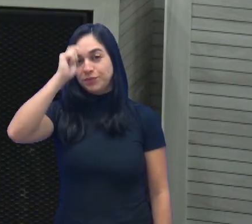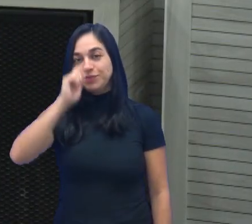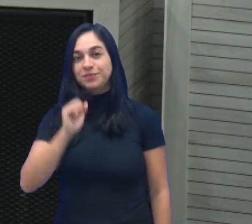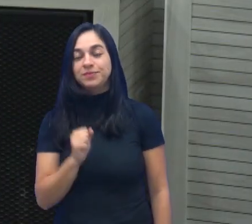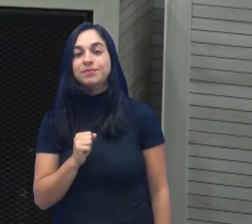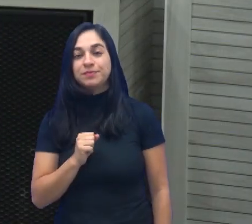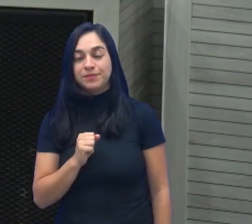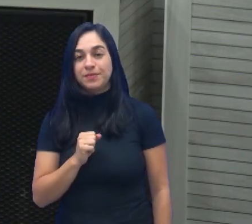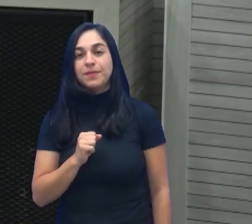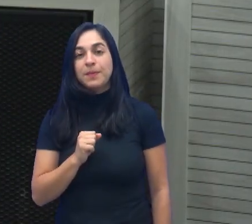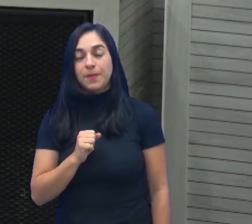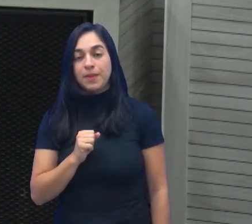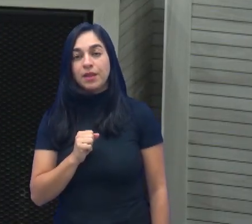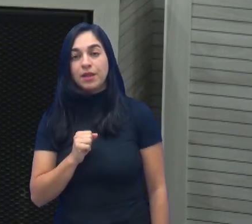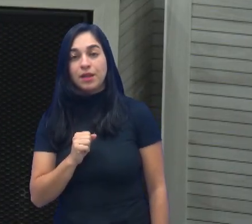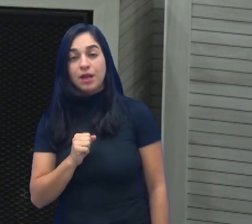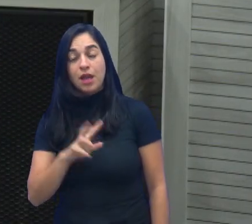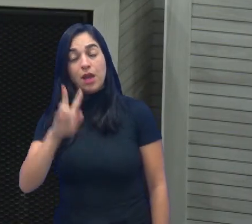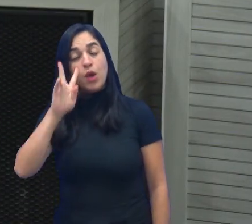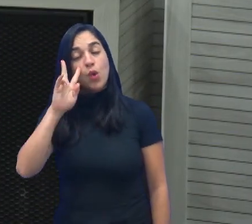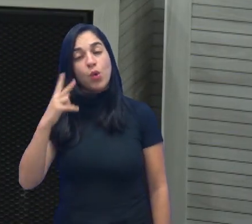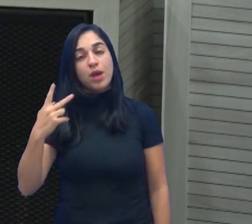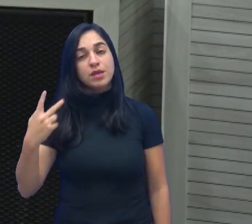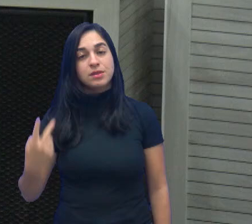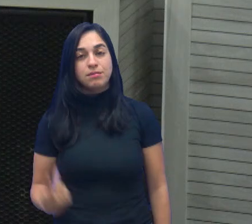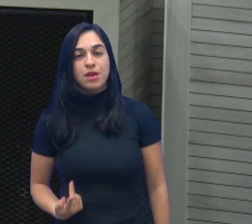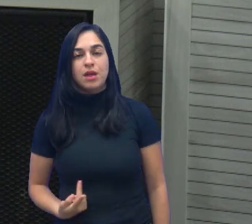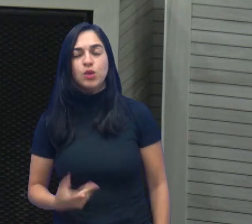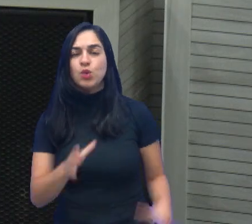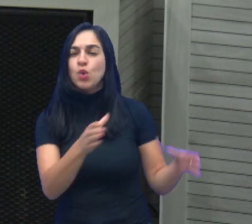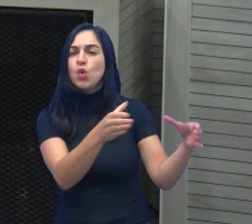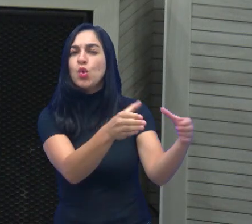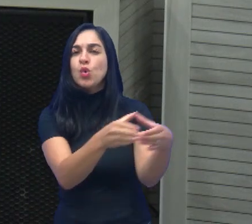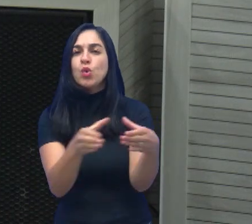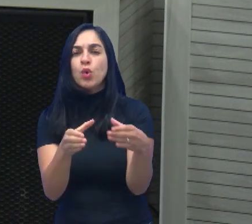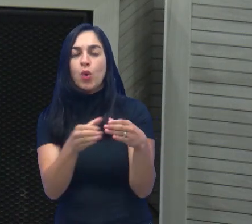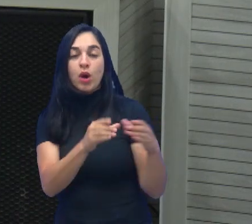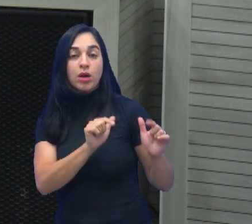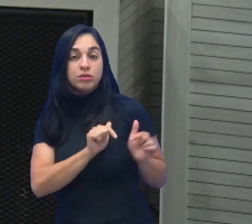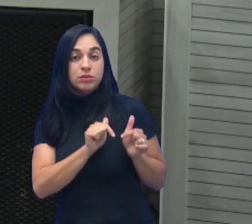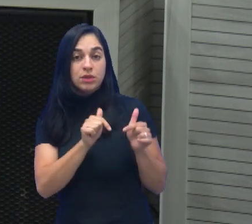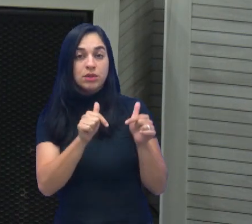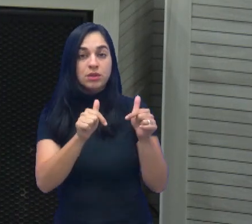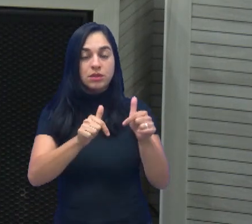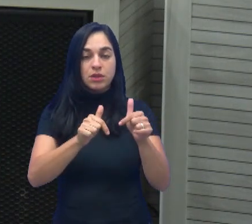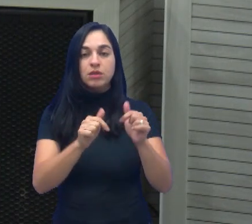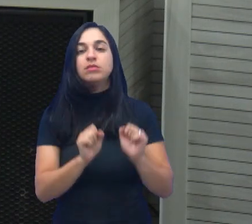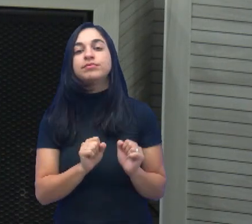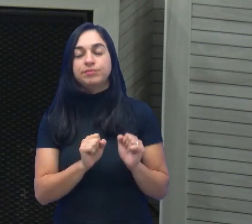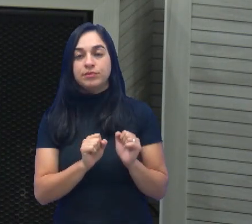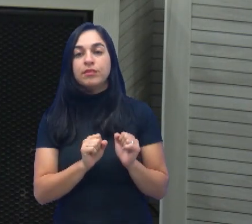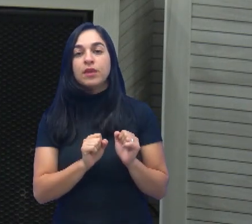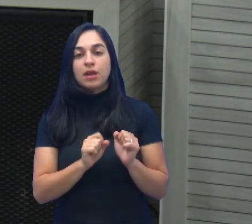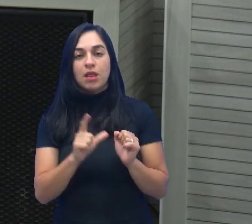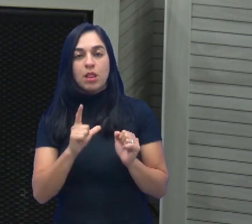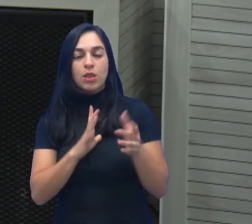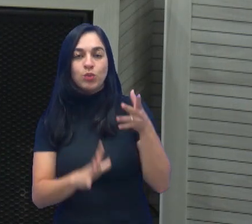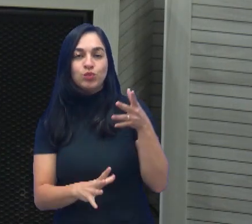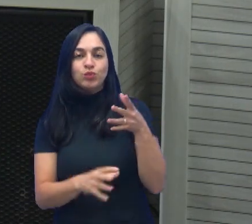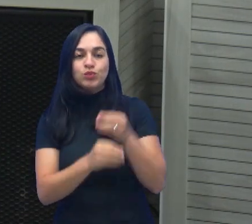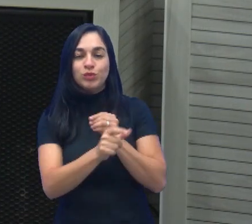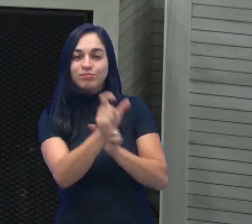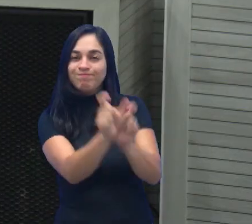Em reconhecimento à relevante atuação das equipes em ocorrência policial, que resultou na prisão de